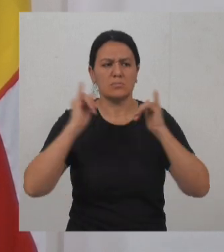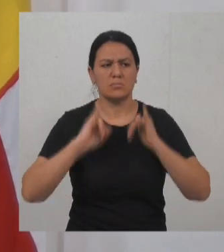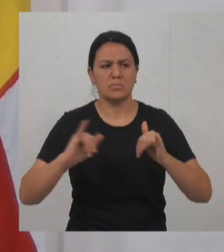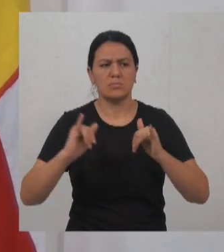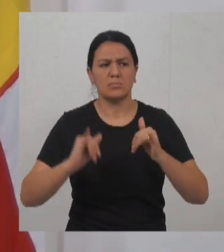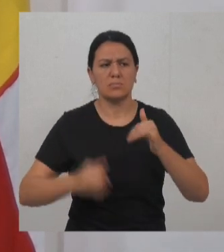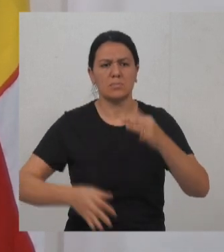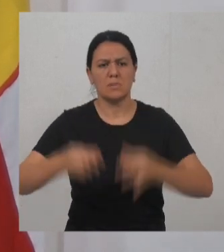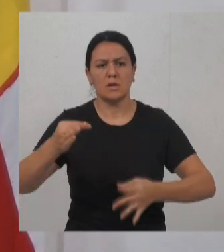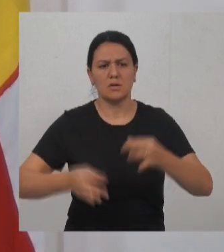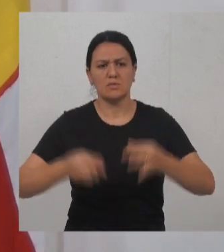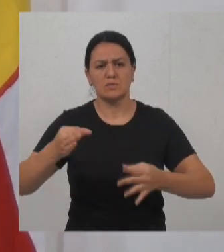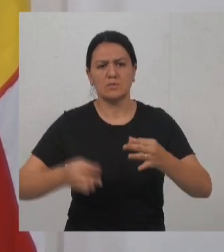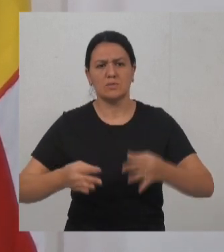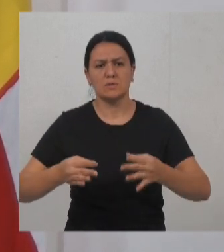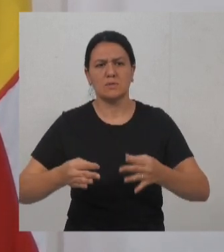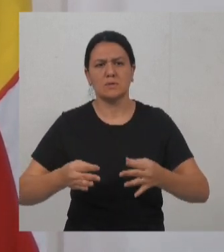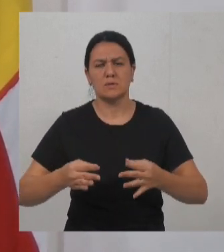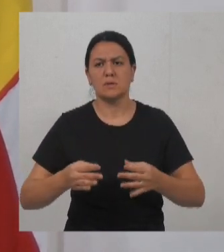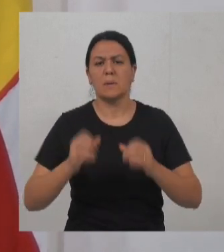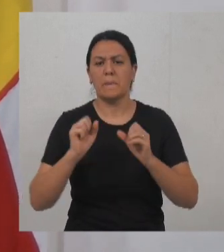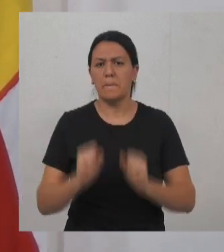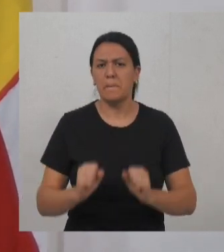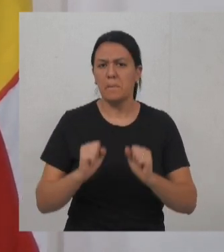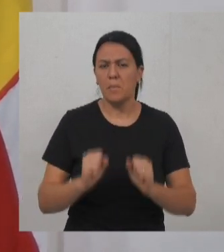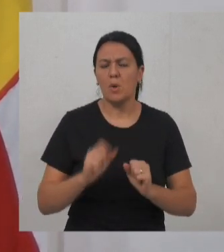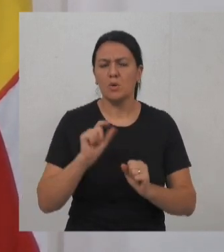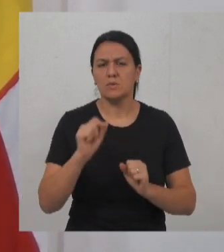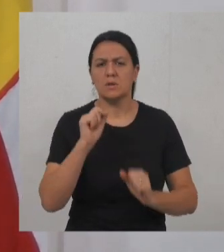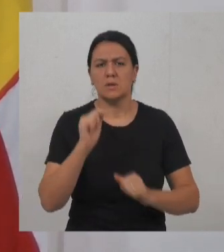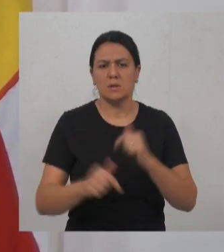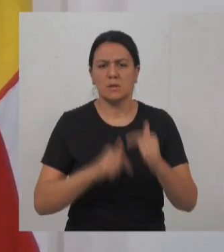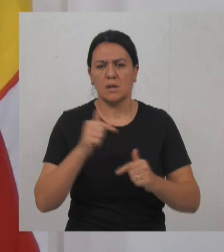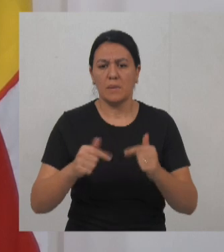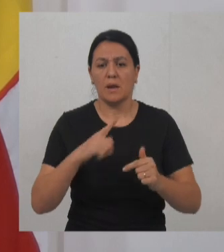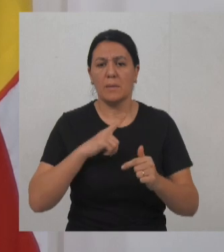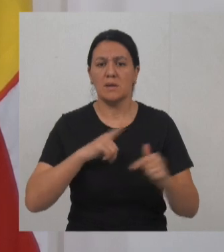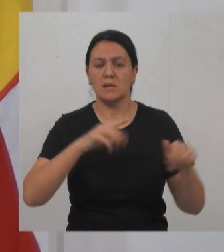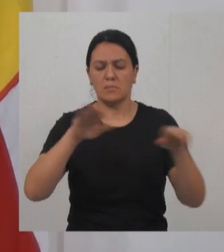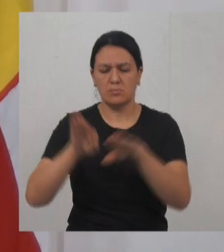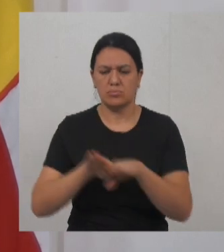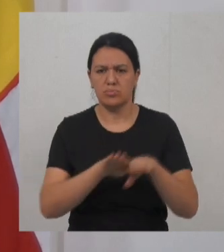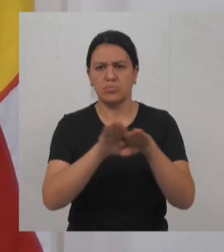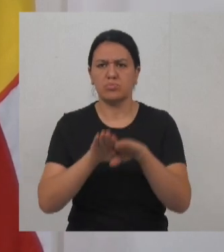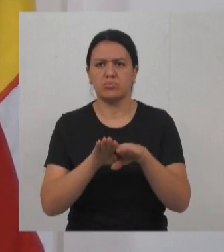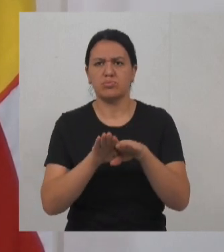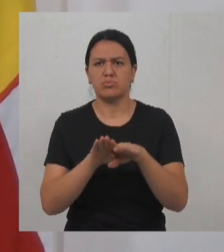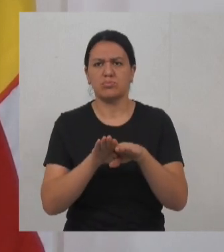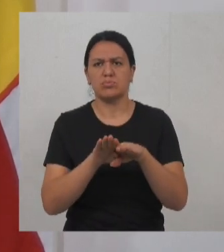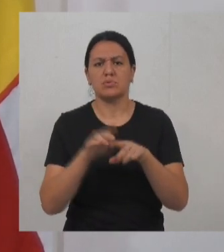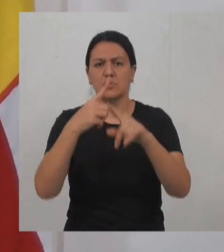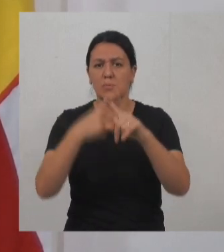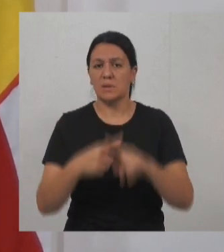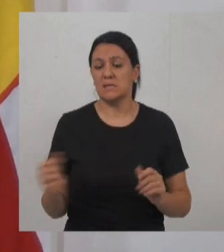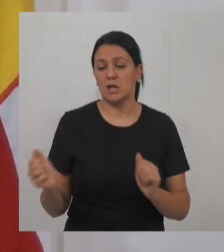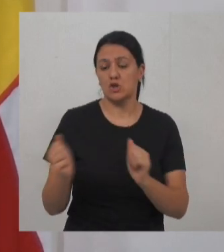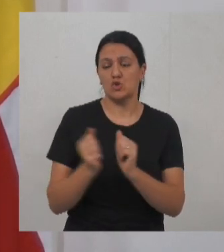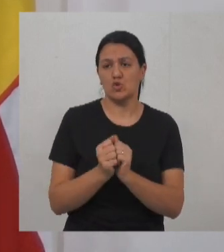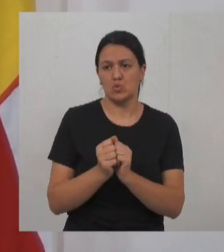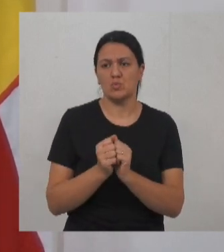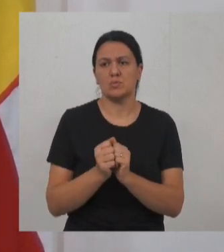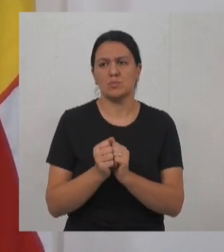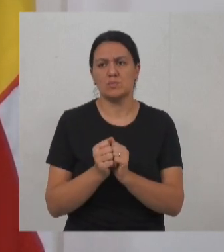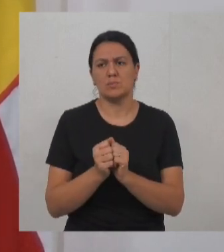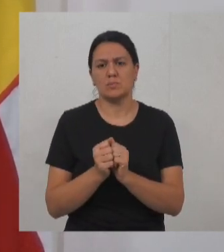trabalhar incansavelmente para garantir que todos os candidatos tenham condições iguais de competir. E aqui foi uma competição, para prefeito